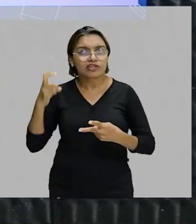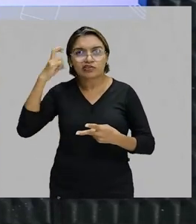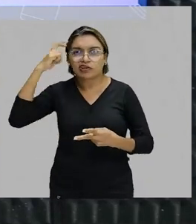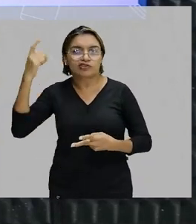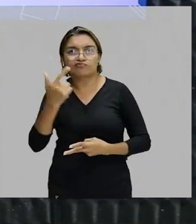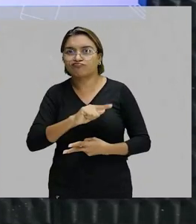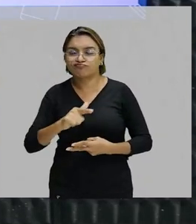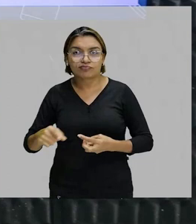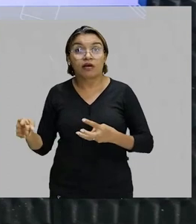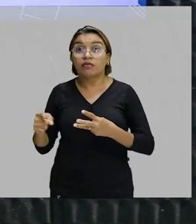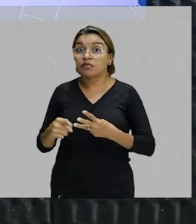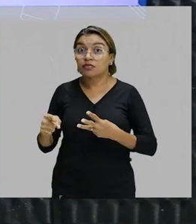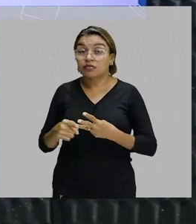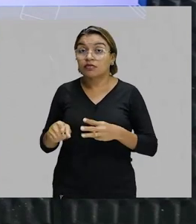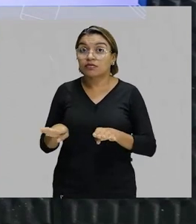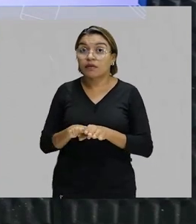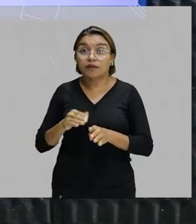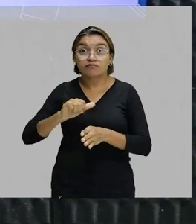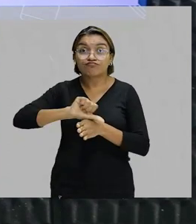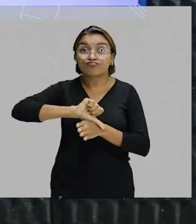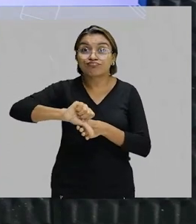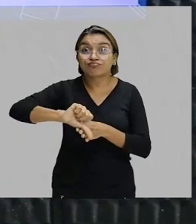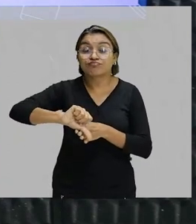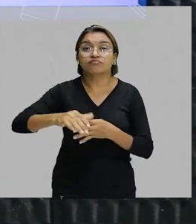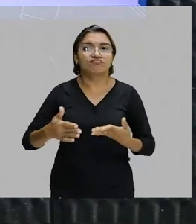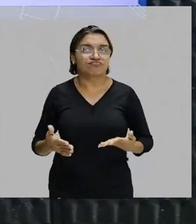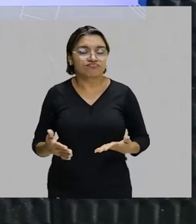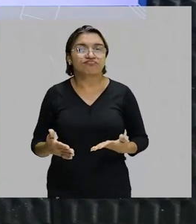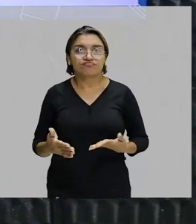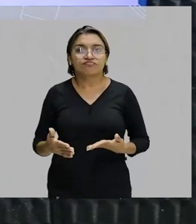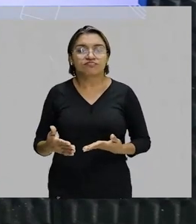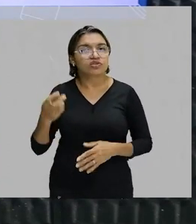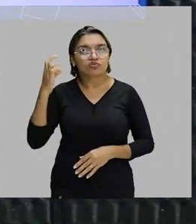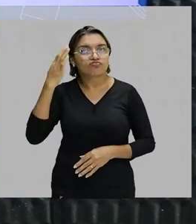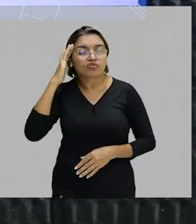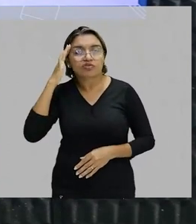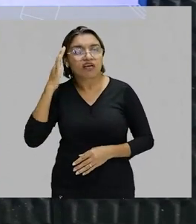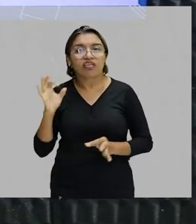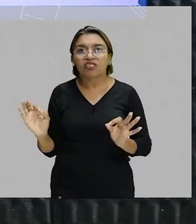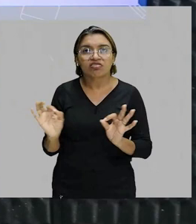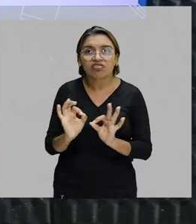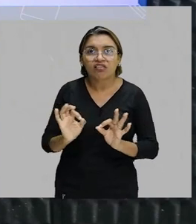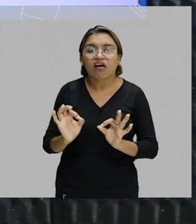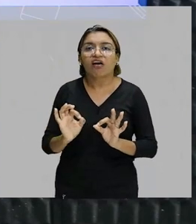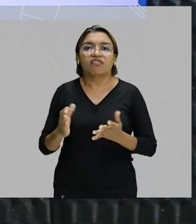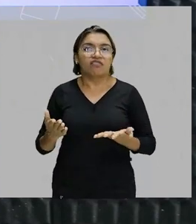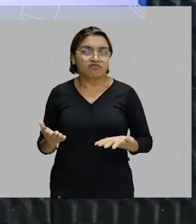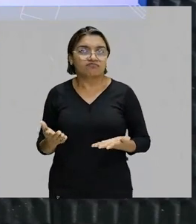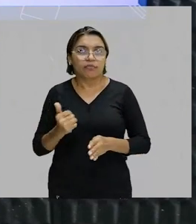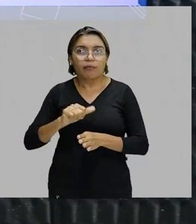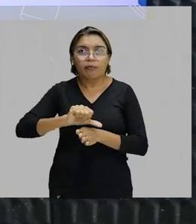inteligente e também é imoral ou não não entende tanto assim das Convenções